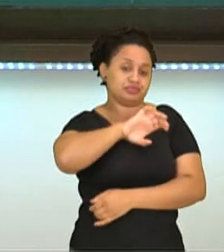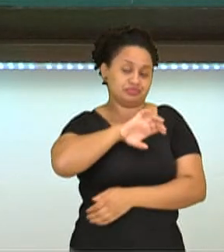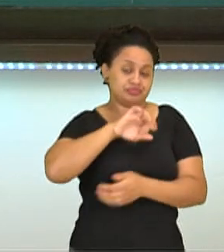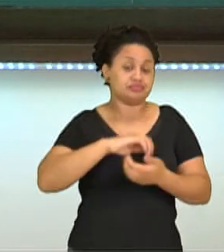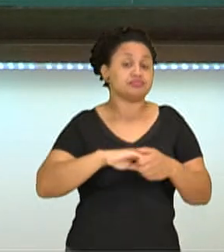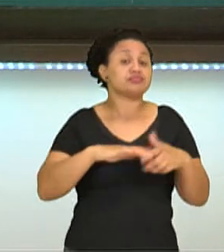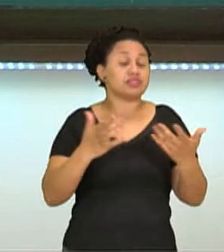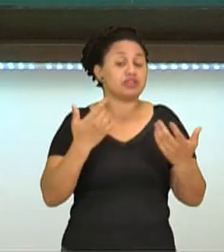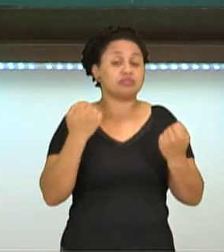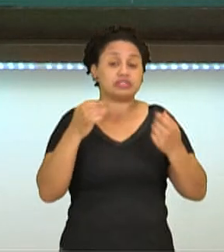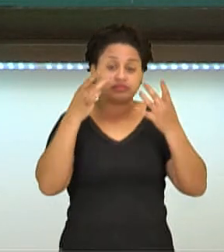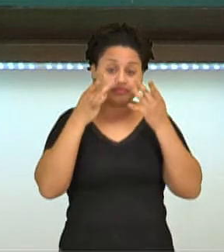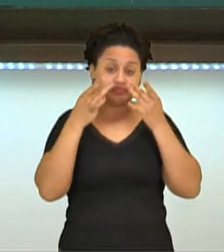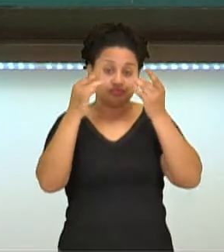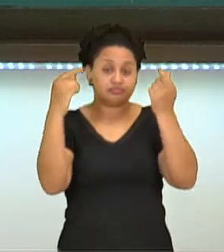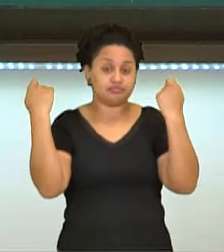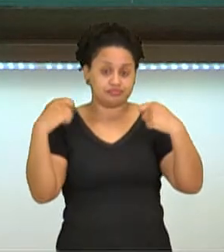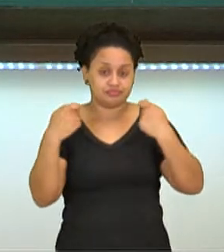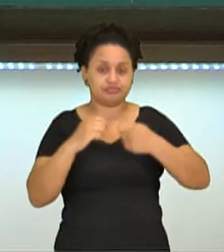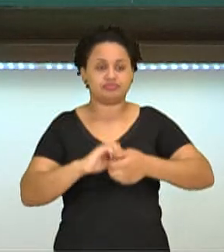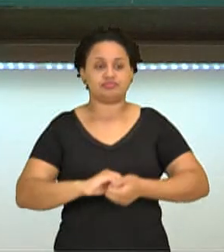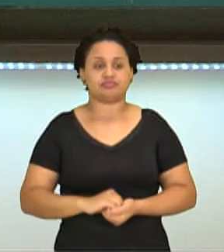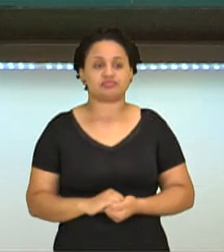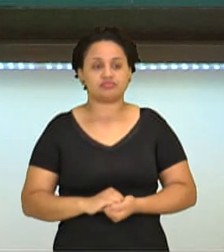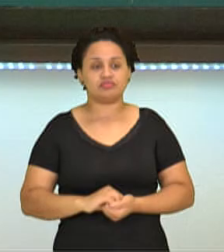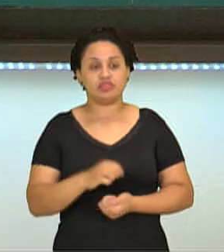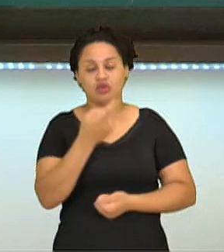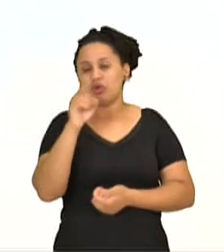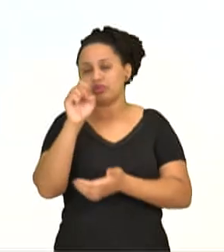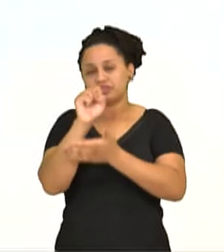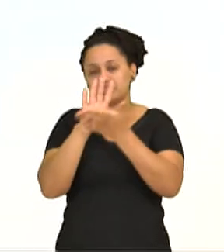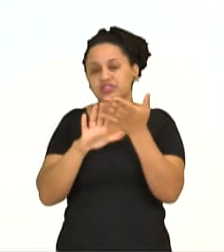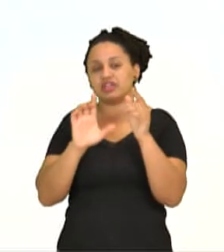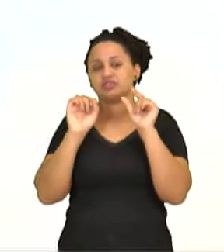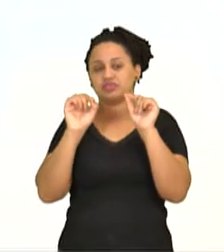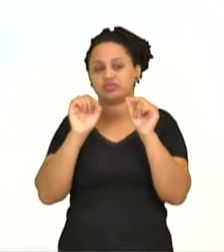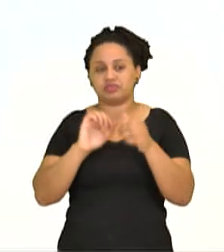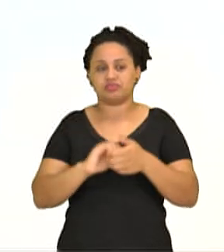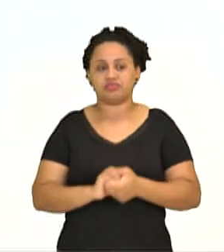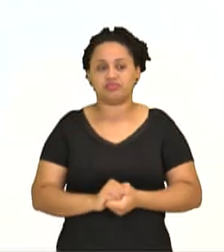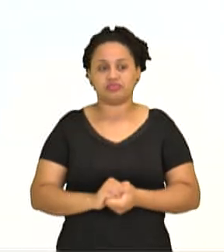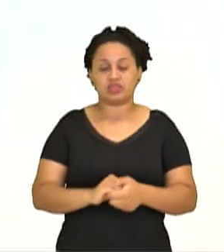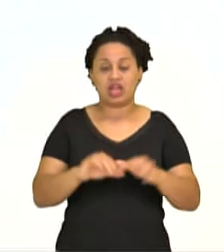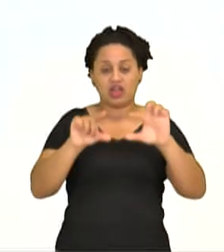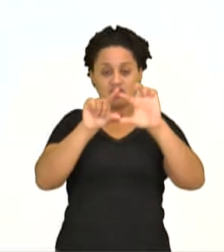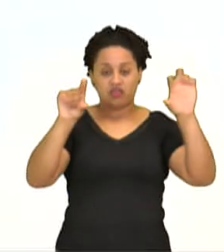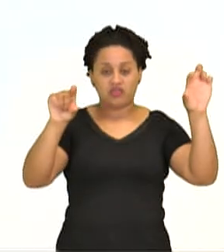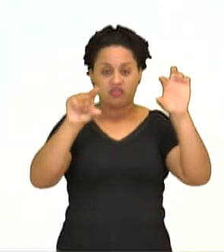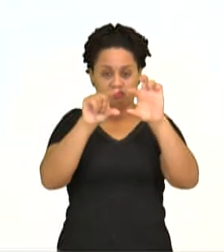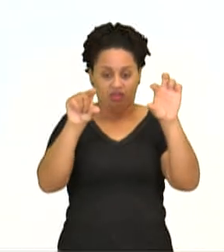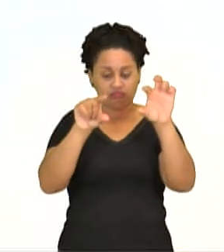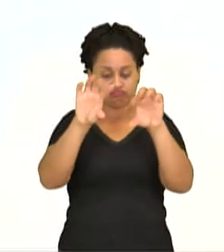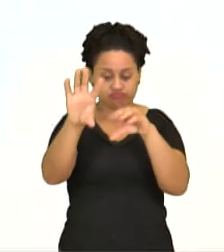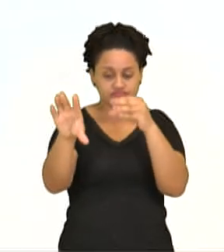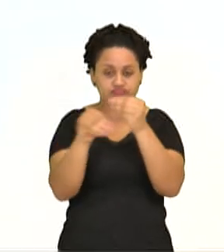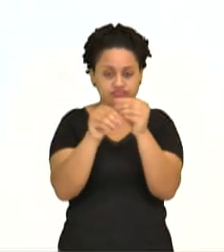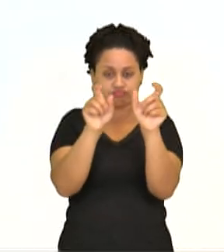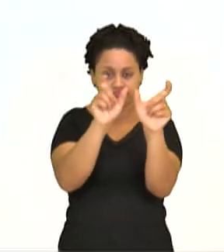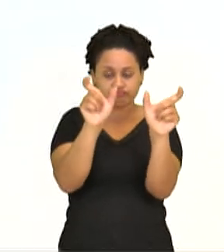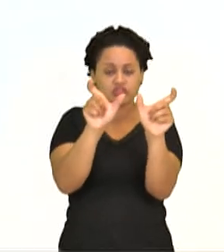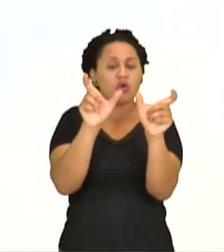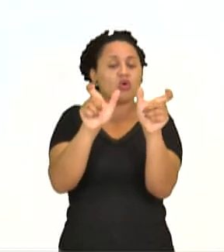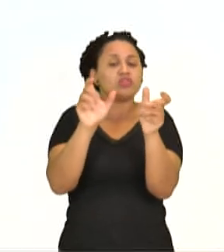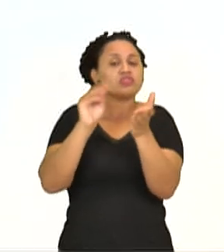Então, bastante atenção. Mais um exercício. Complete the sentences. Nós vamos completar as